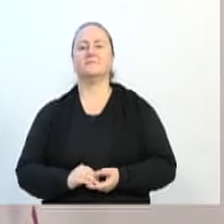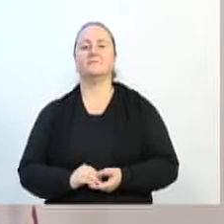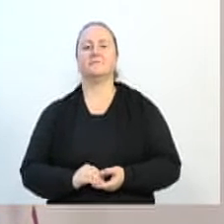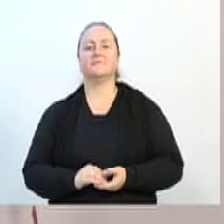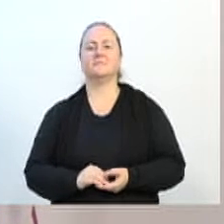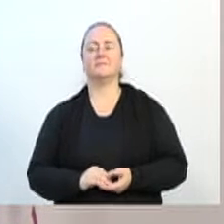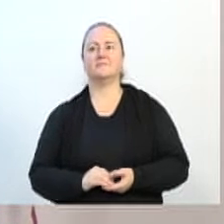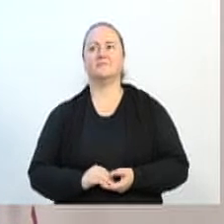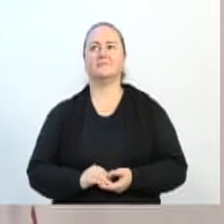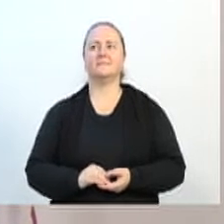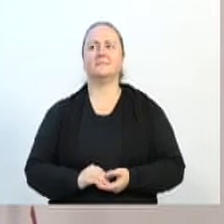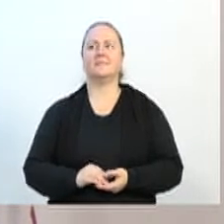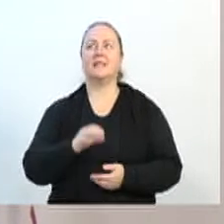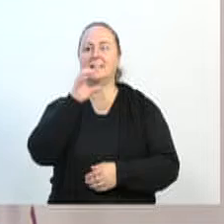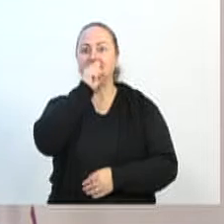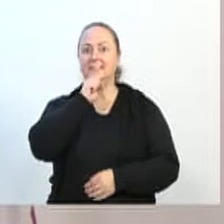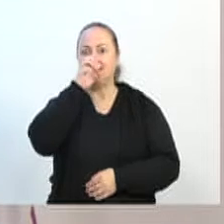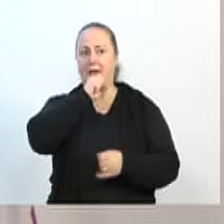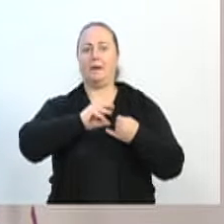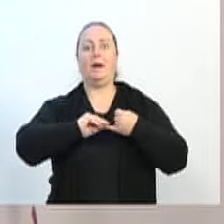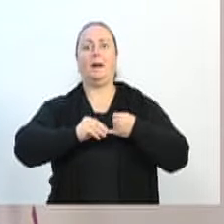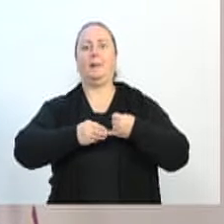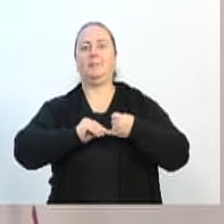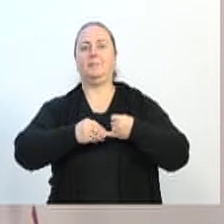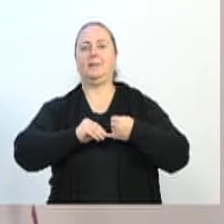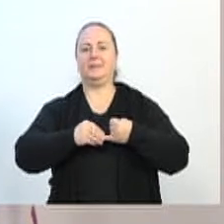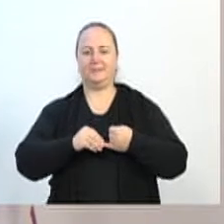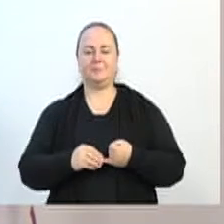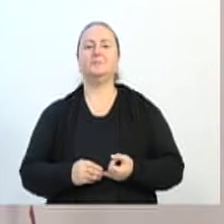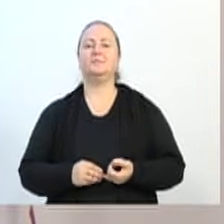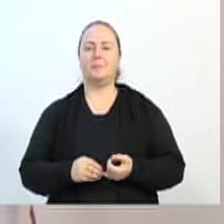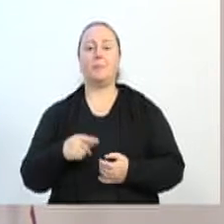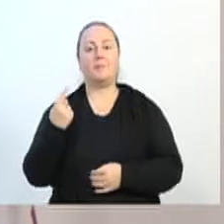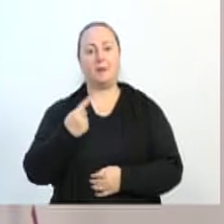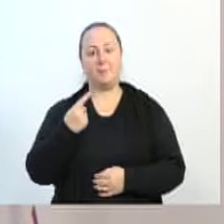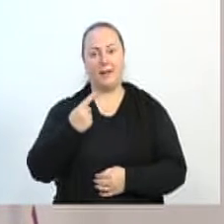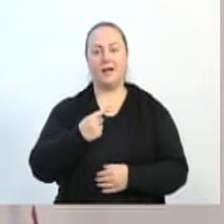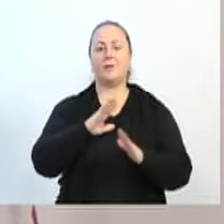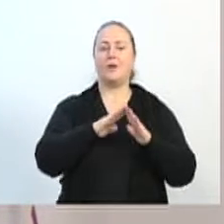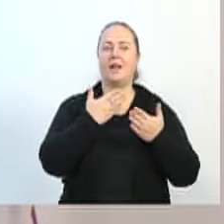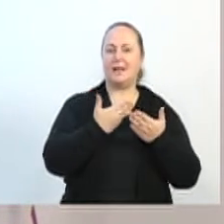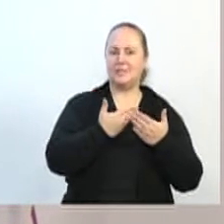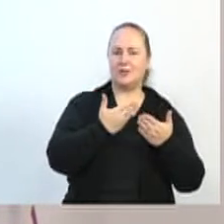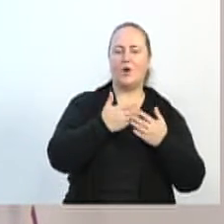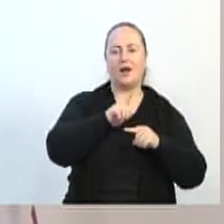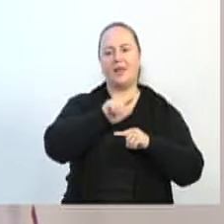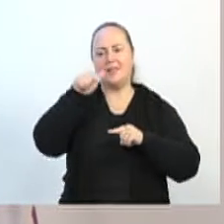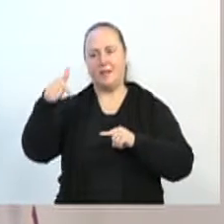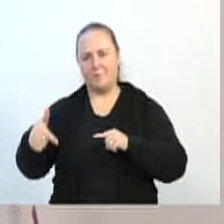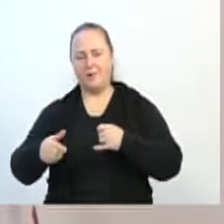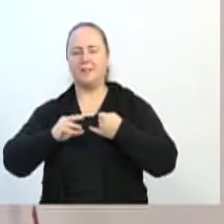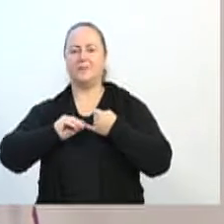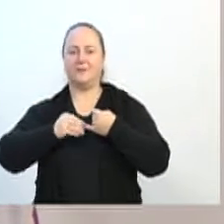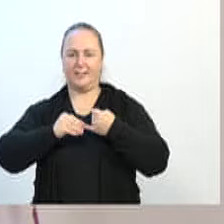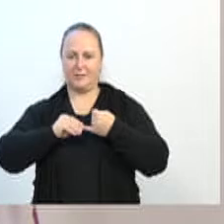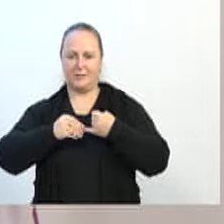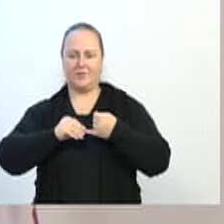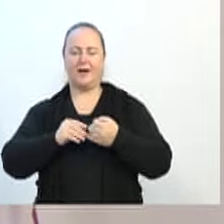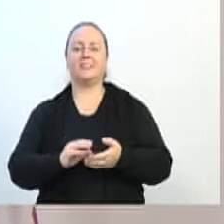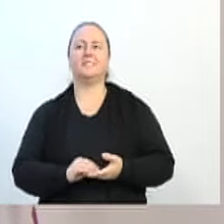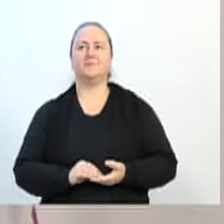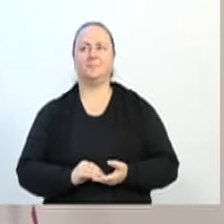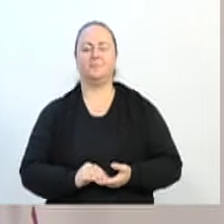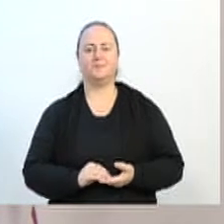Foram o sábado de feijoadas, logo depois do evento que ocorreu na escola. Eu fui representada pela minha equipe na